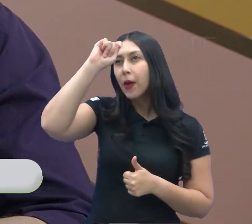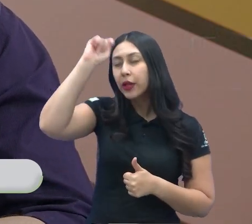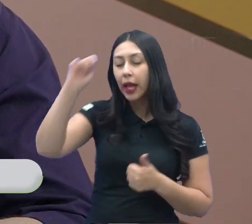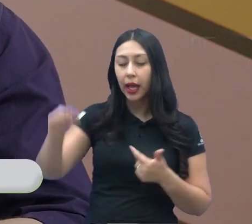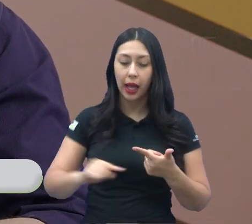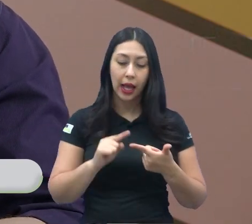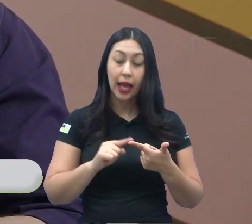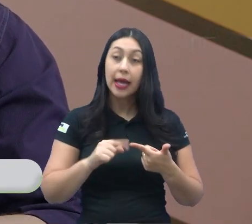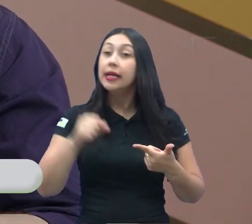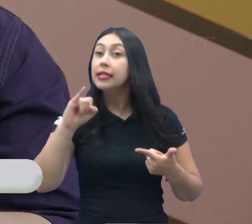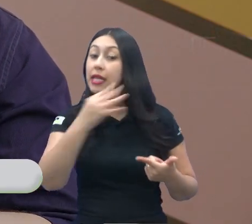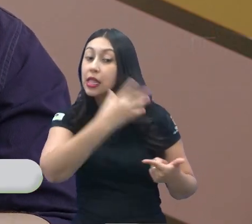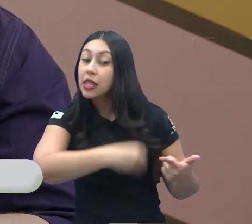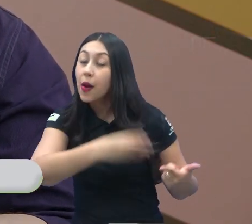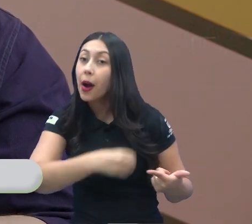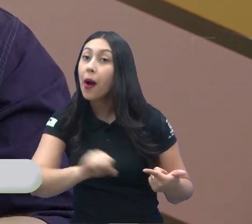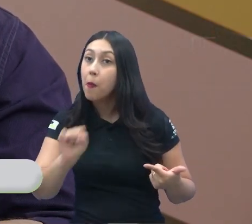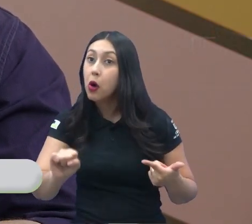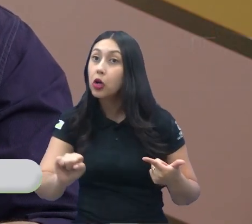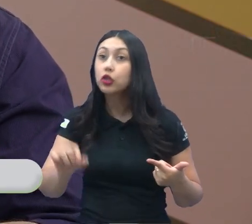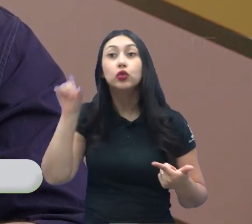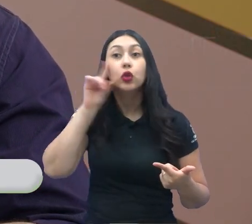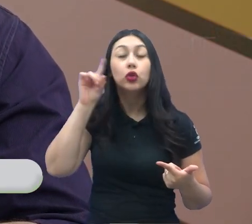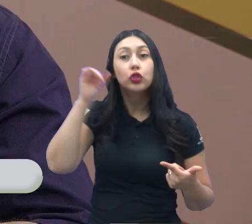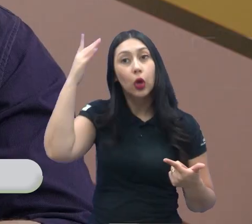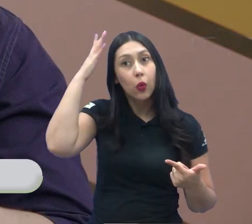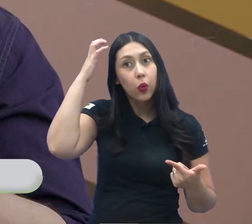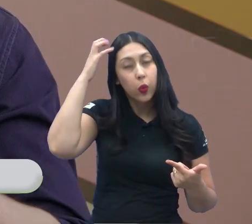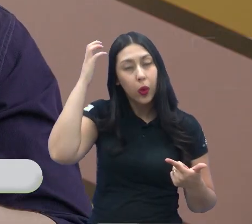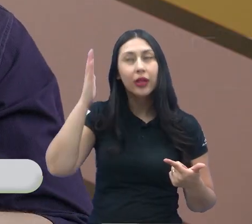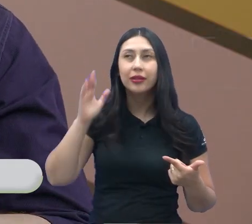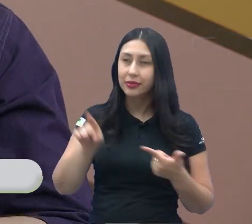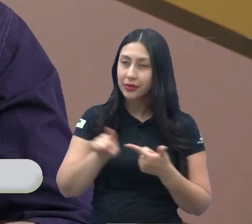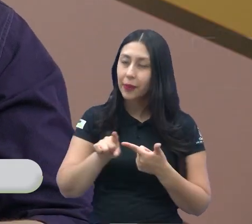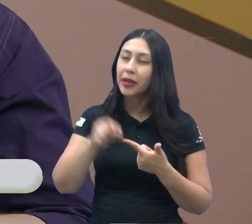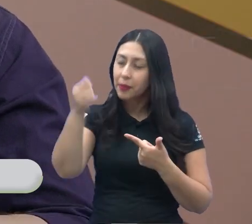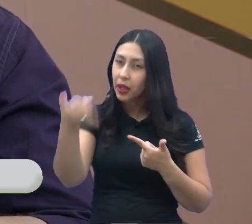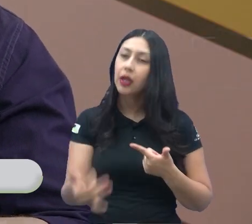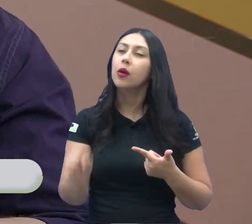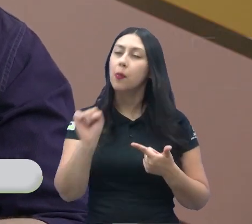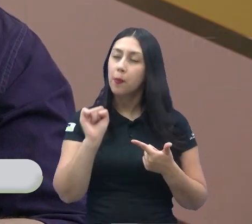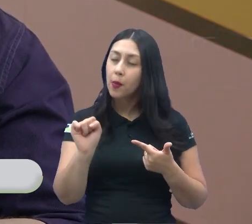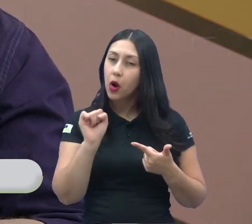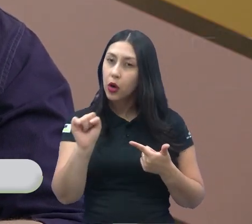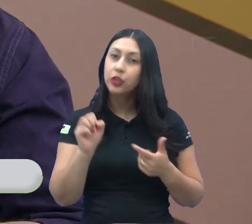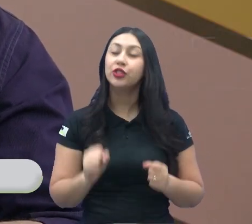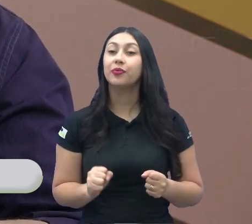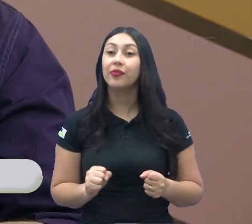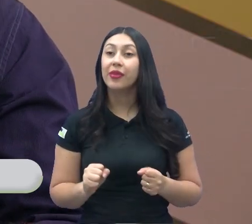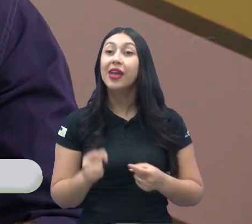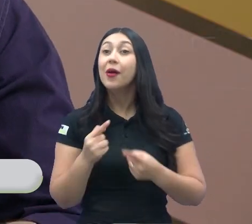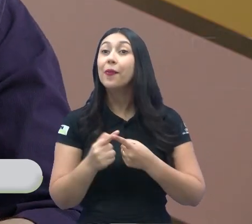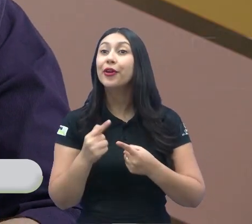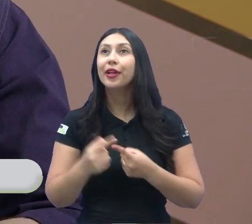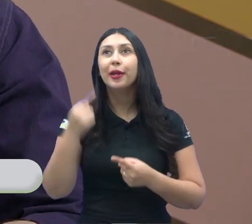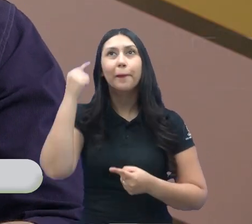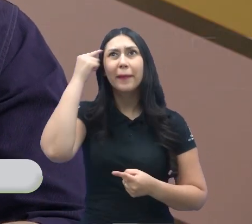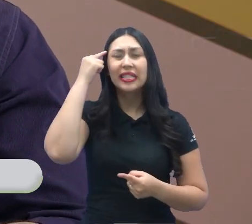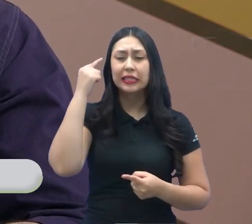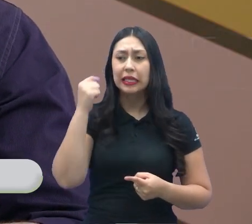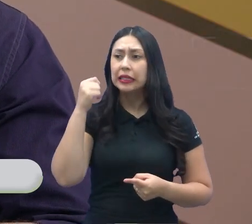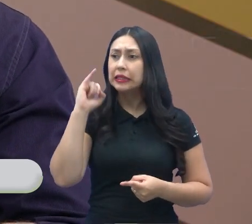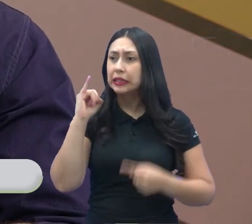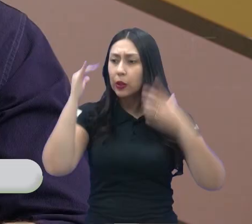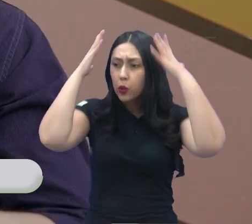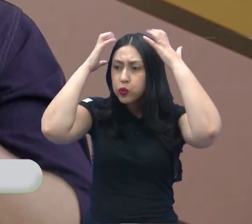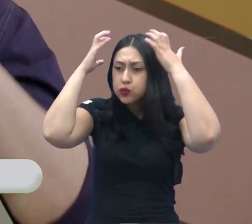de cabelos, pode lavar todo dia ou não. E aí é algo que eu comentei, você pode lavar. Por que acabou acontecendo isso, né?